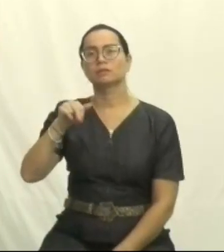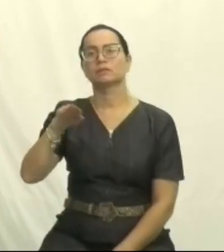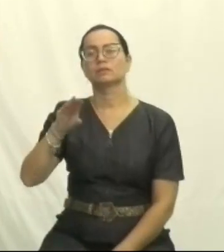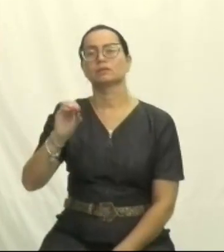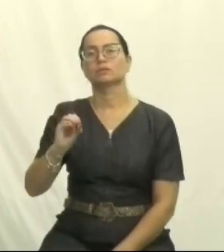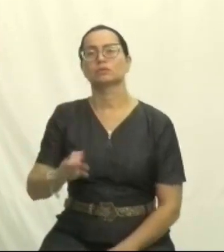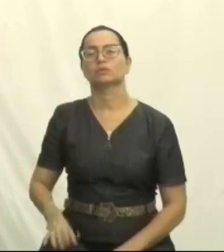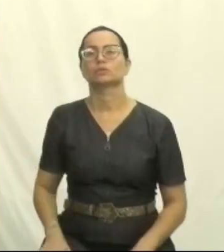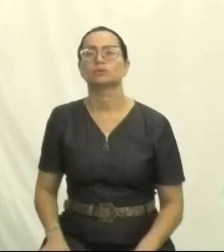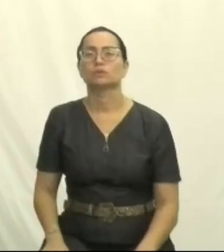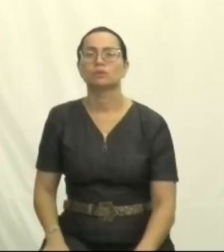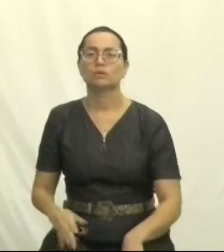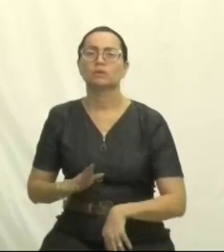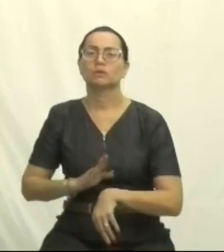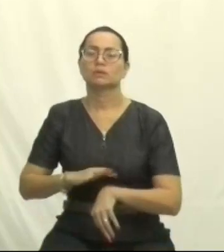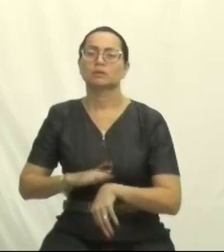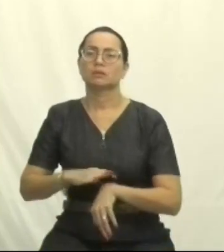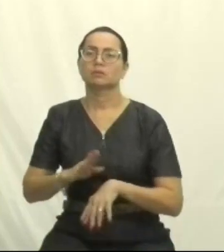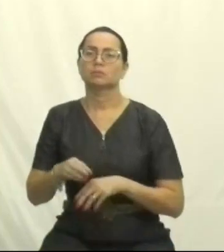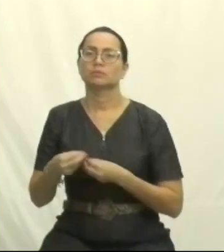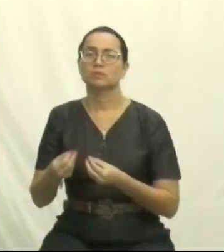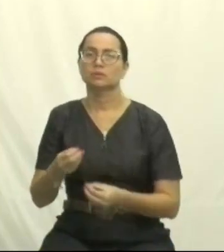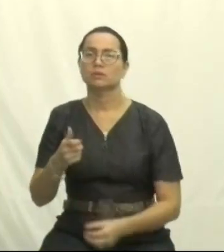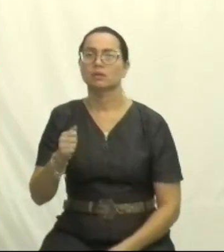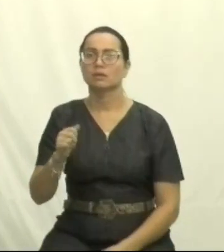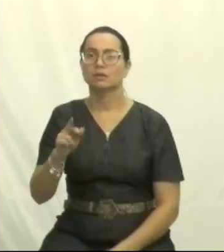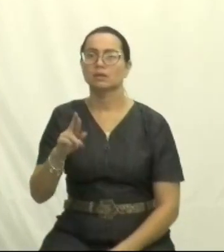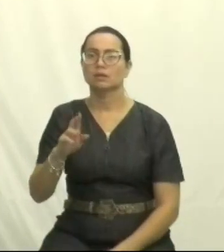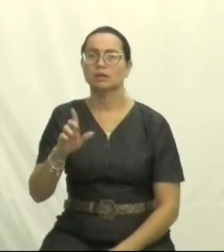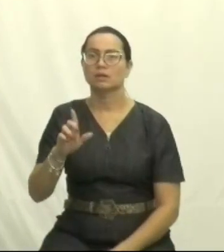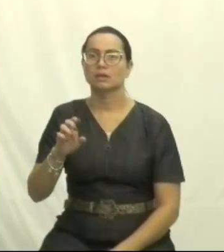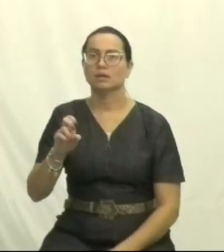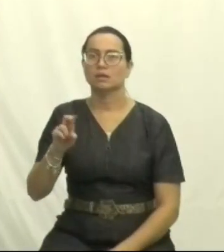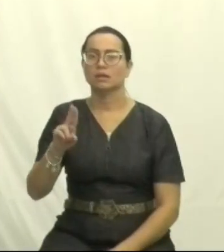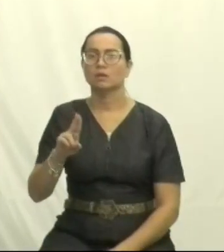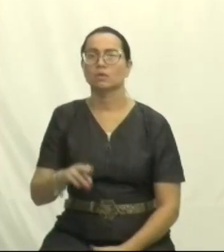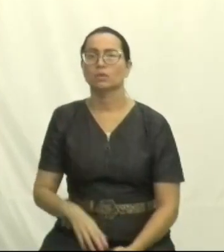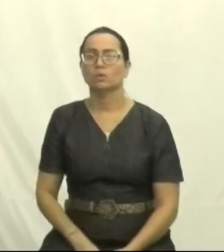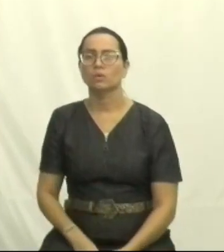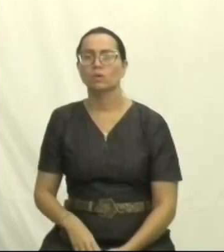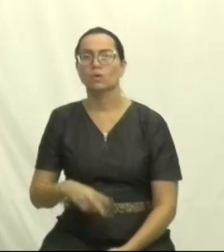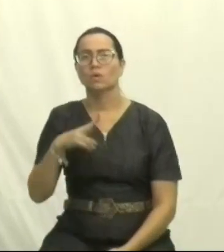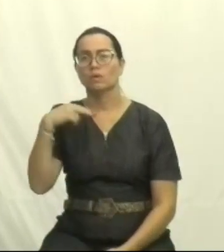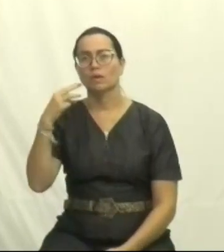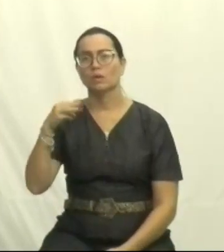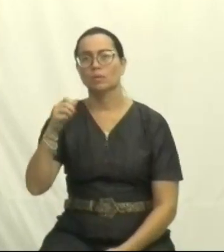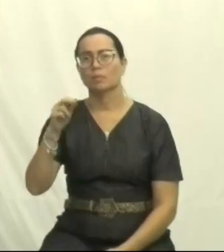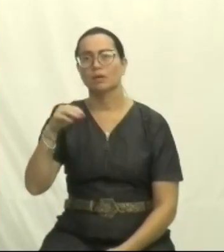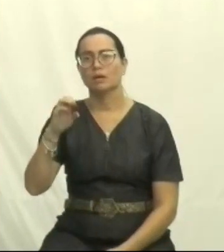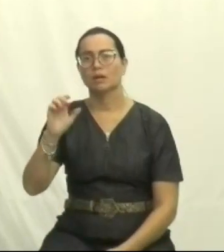Tempo cedido para o vereador Arleu da Silveira. Com a palavra, o vereador Manuel Roseng.